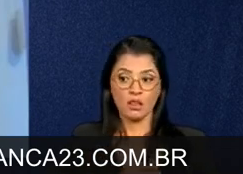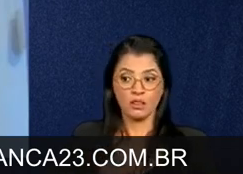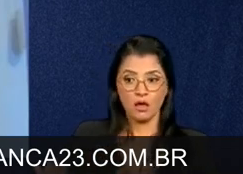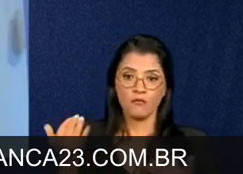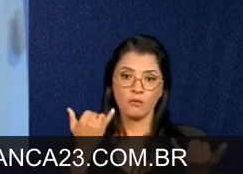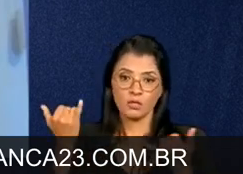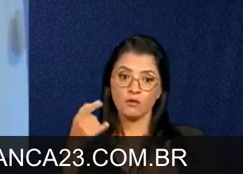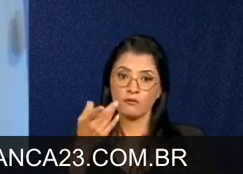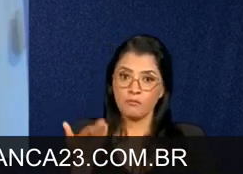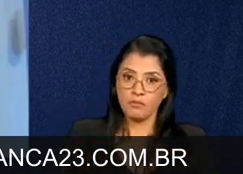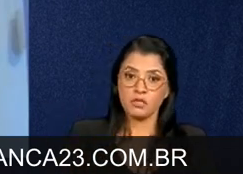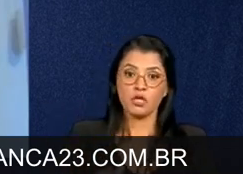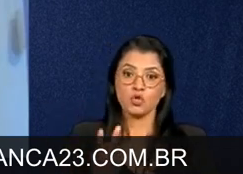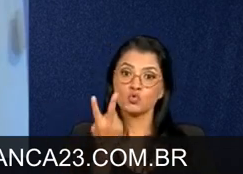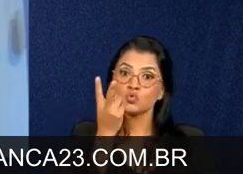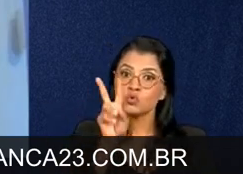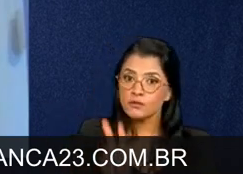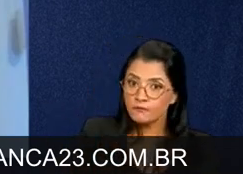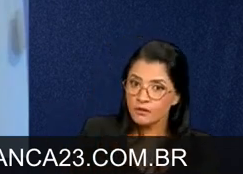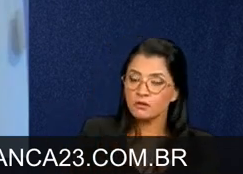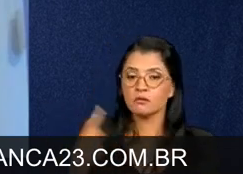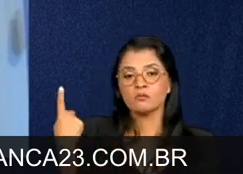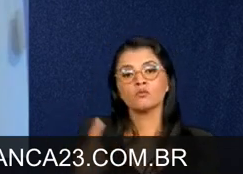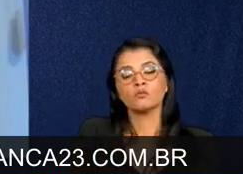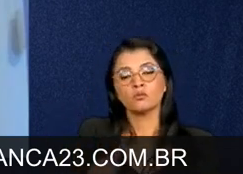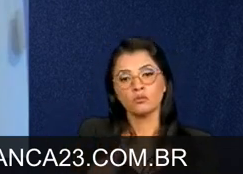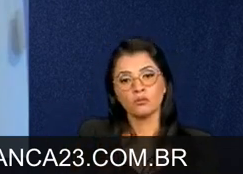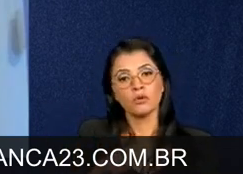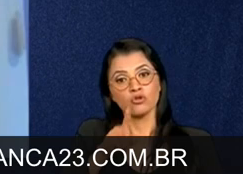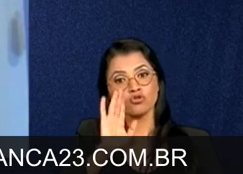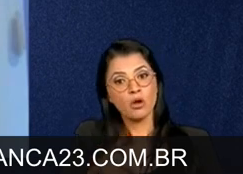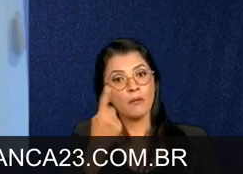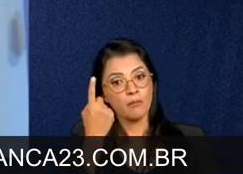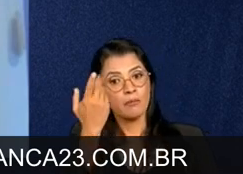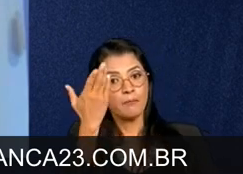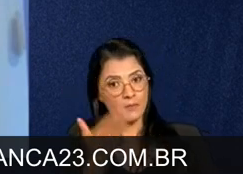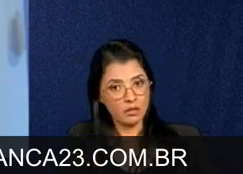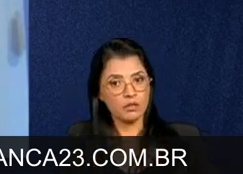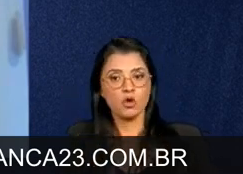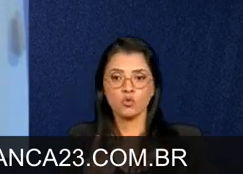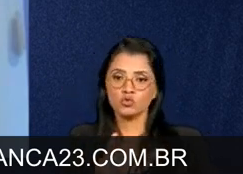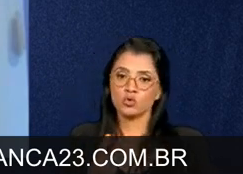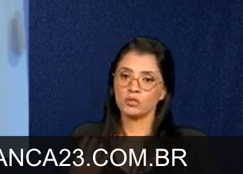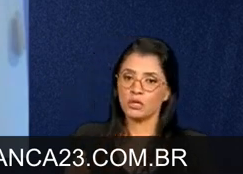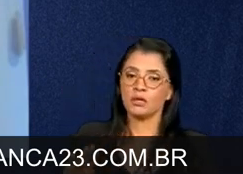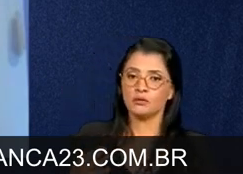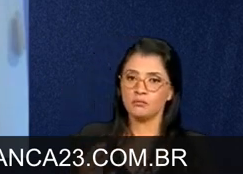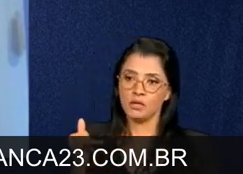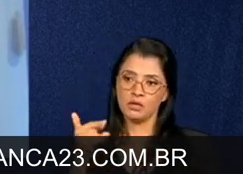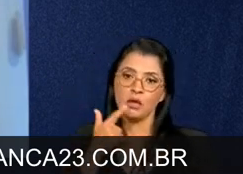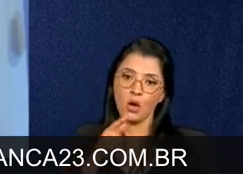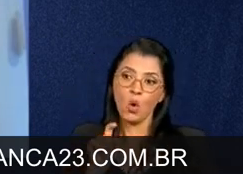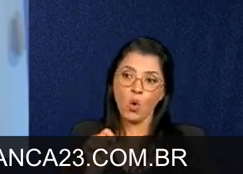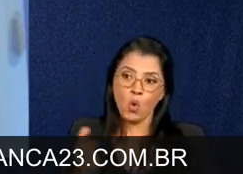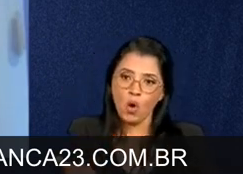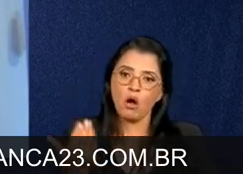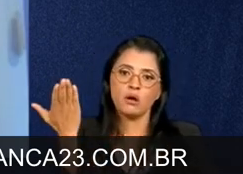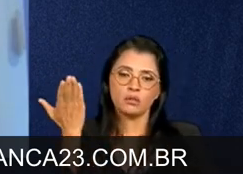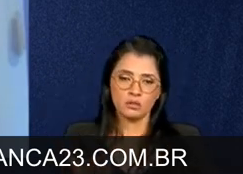esses dados, ela vai perder duas vezes. Por quê? Porque ela já perdeu no 123 Milhas, ou está em vias de